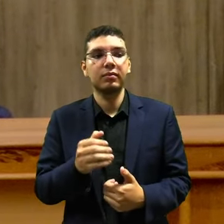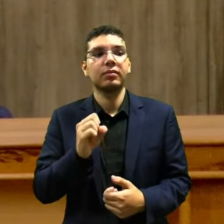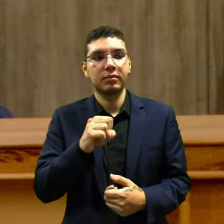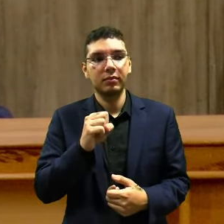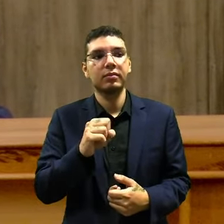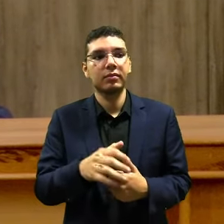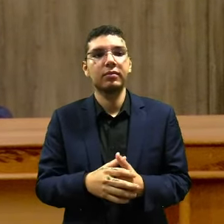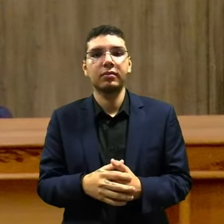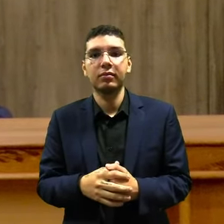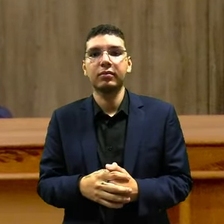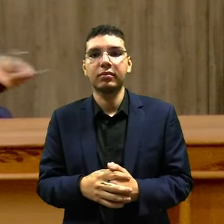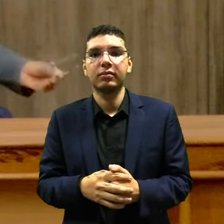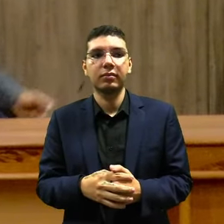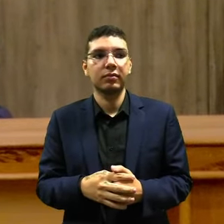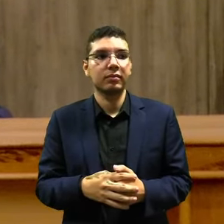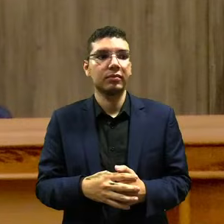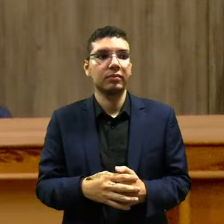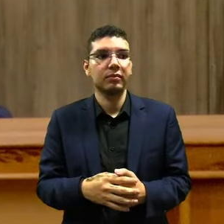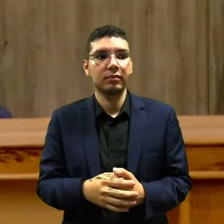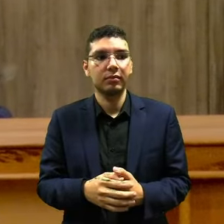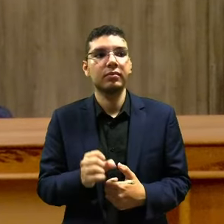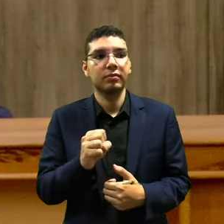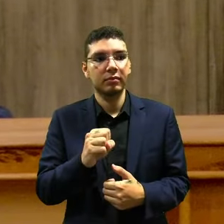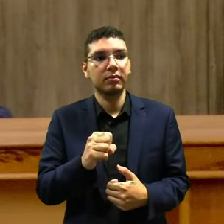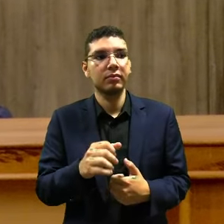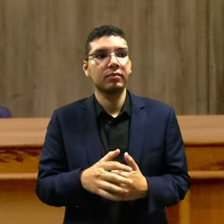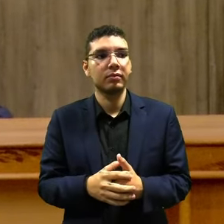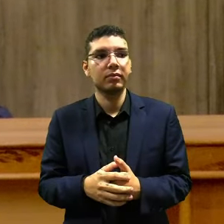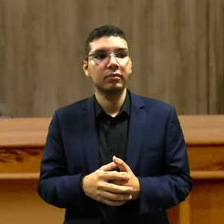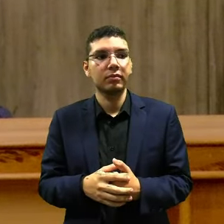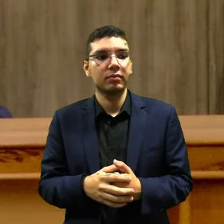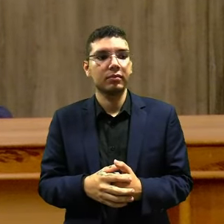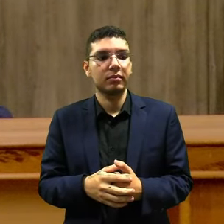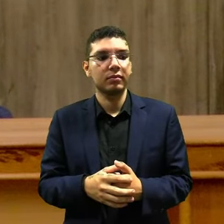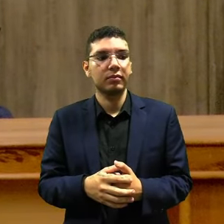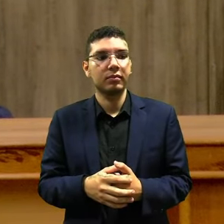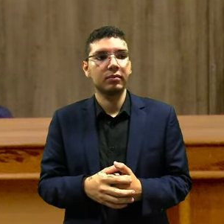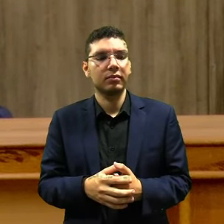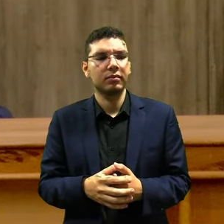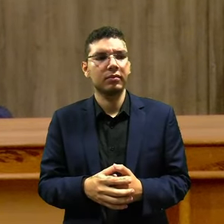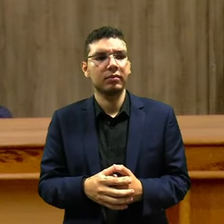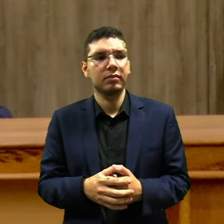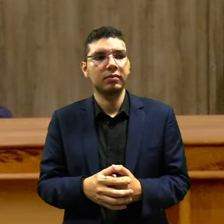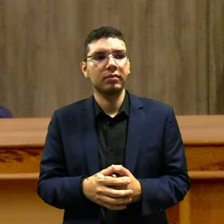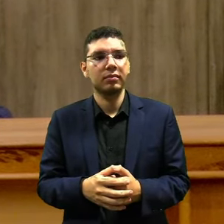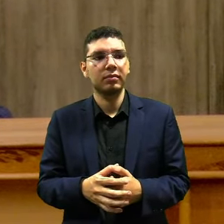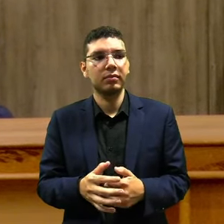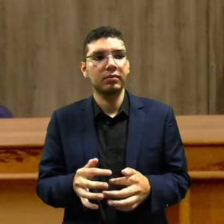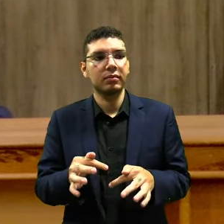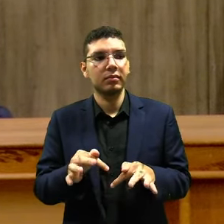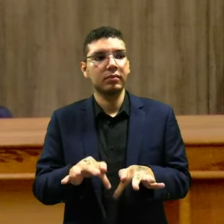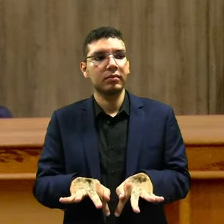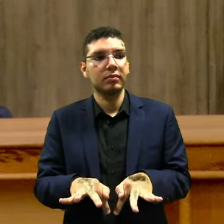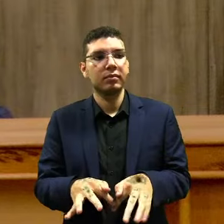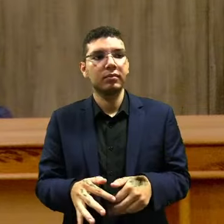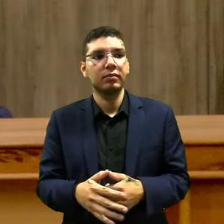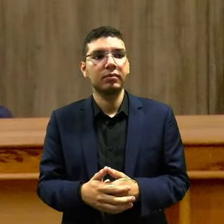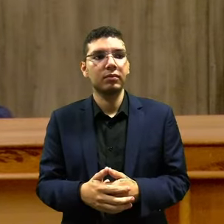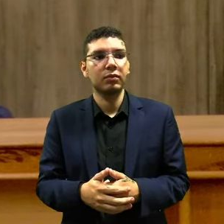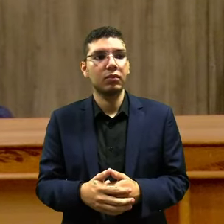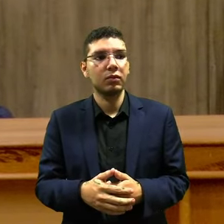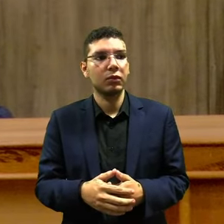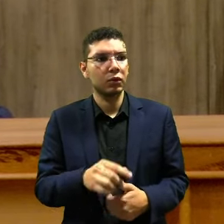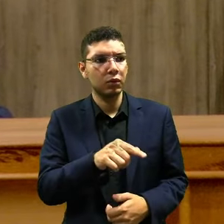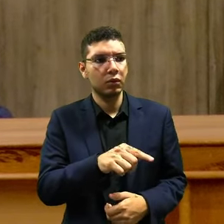mesmo Deus lhe ajude é assim mesmo Deus lhe ajude conforte tinha que dizer Men el foi para um céu para ele se